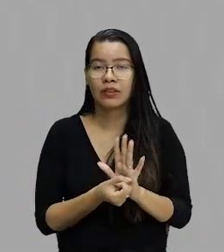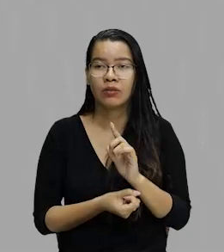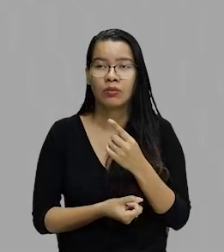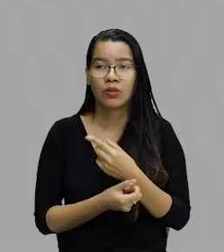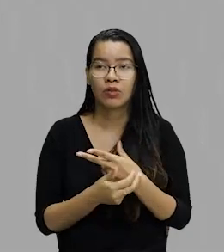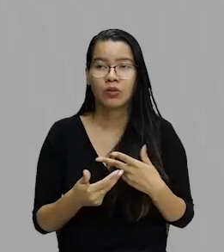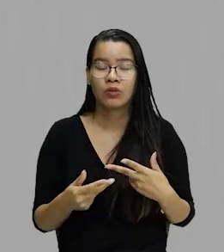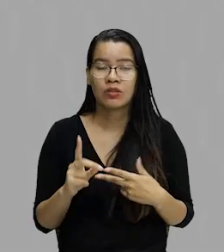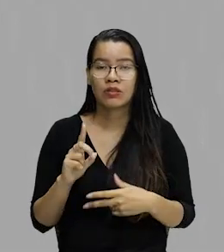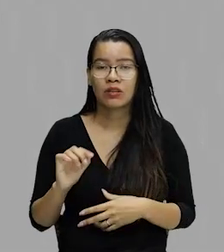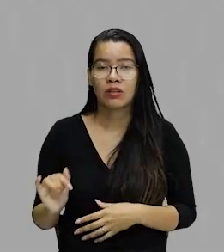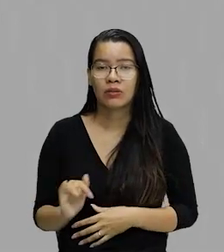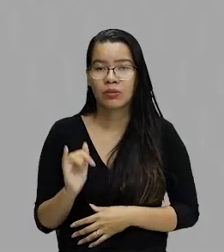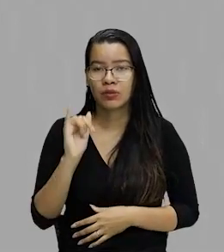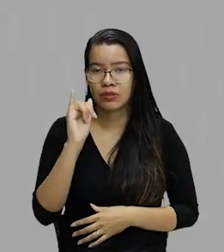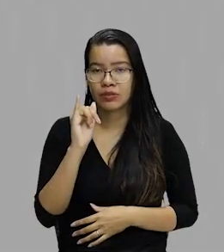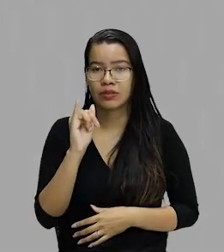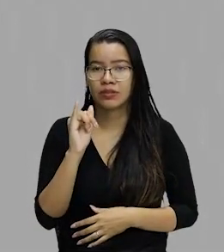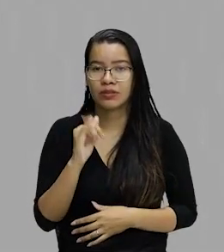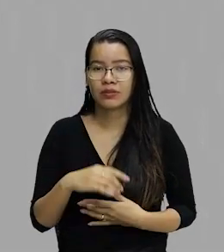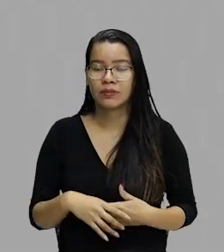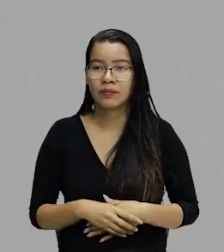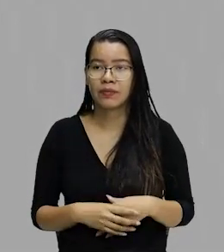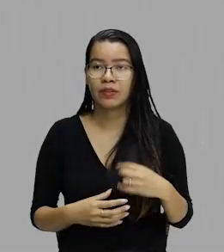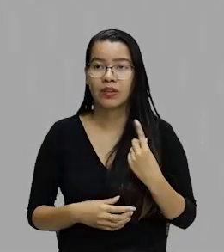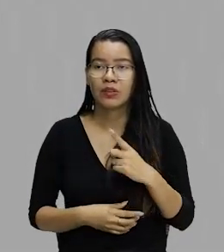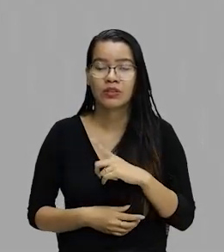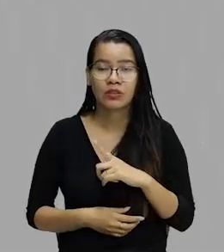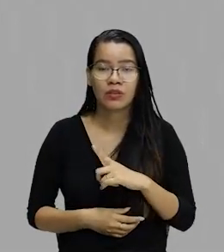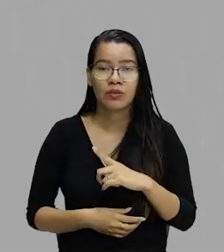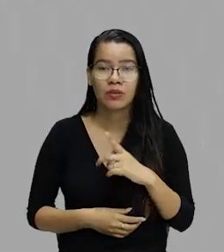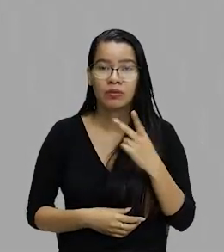muito importante, tá? Que a gente tem aqui para